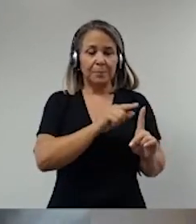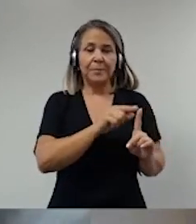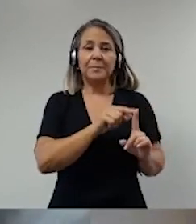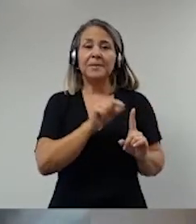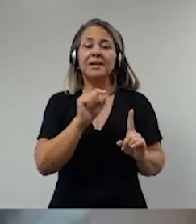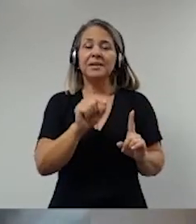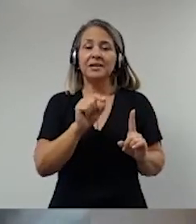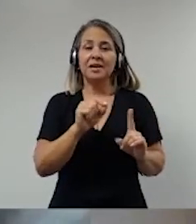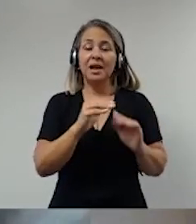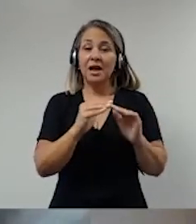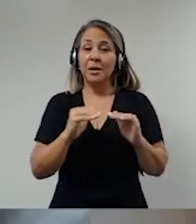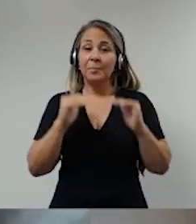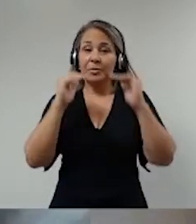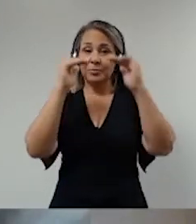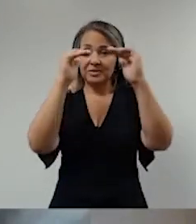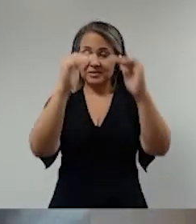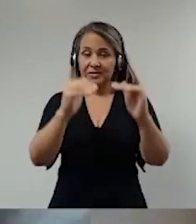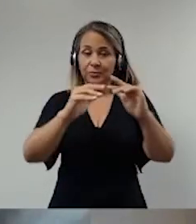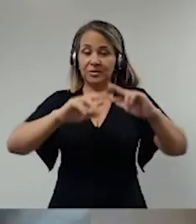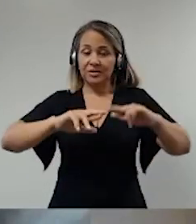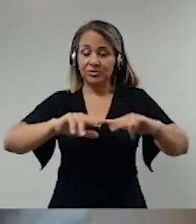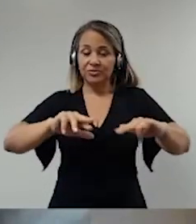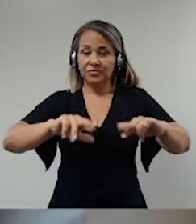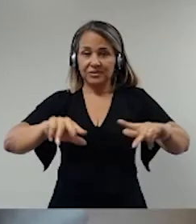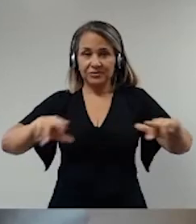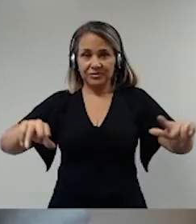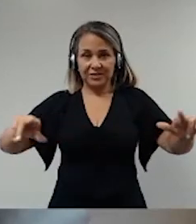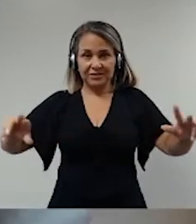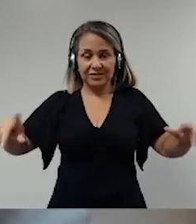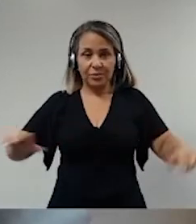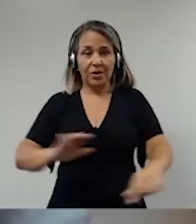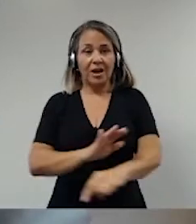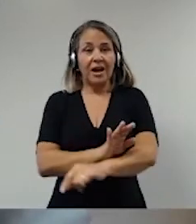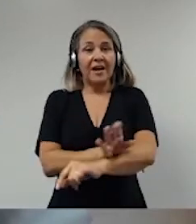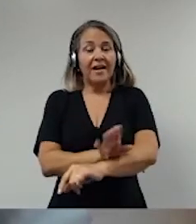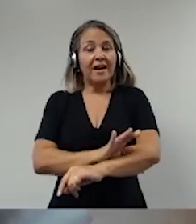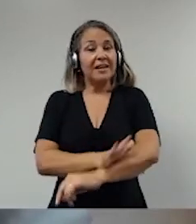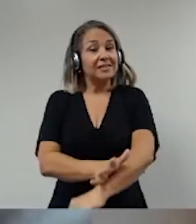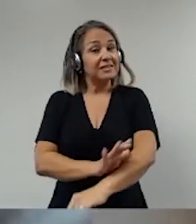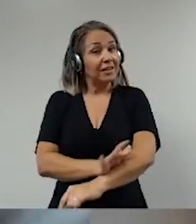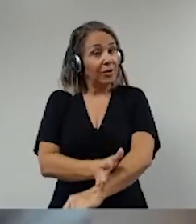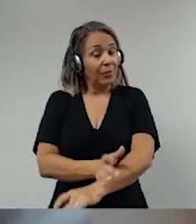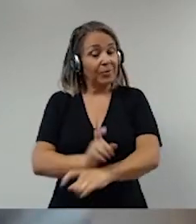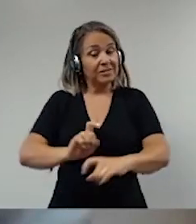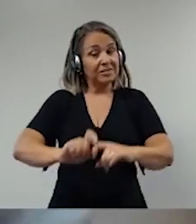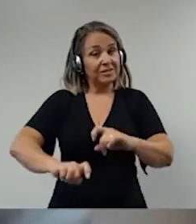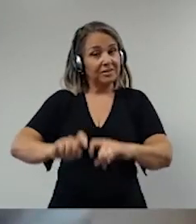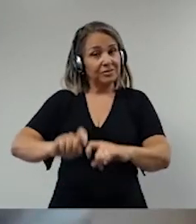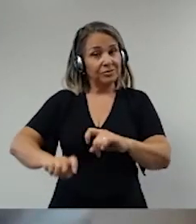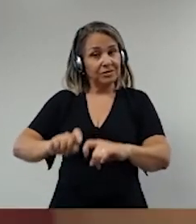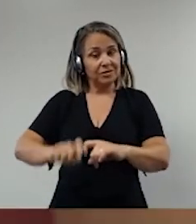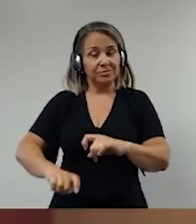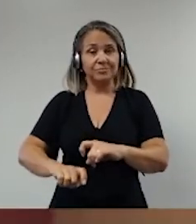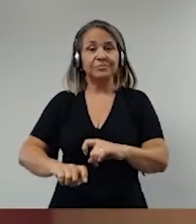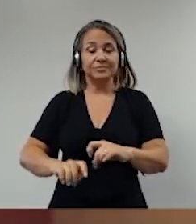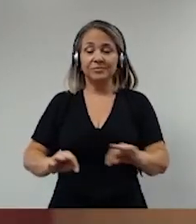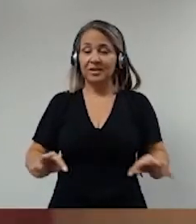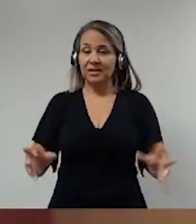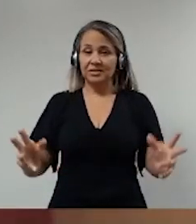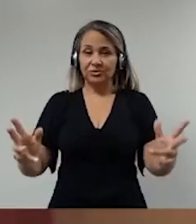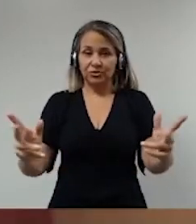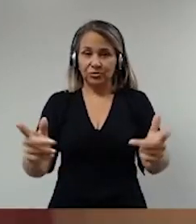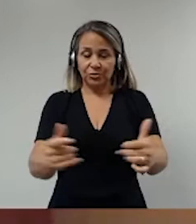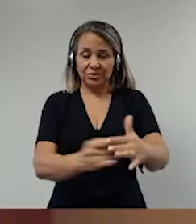a promoção da diversificação racial, sexual de todas